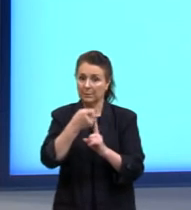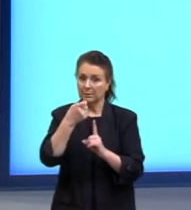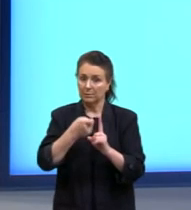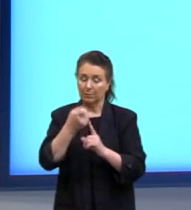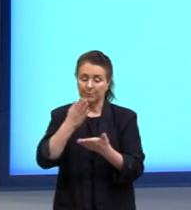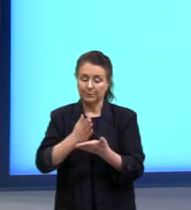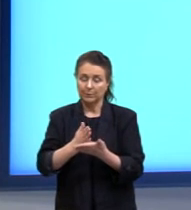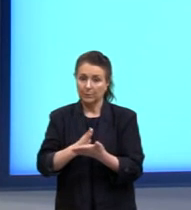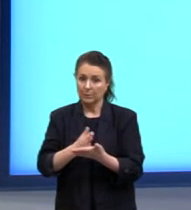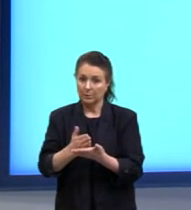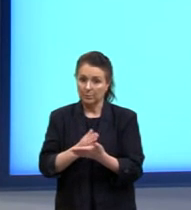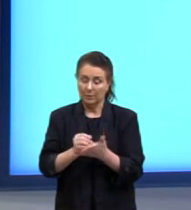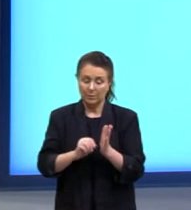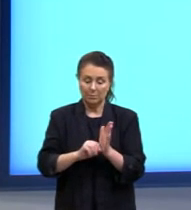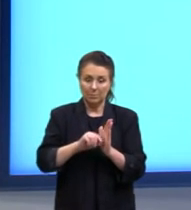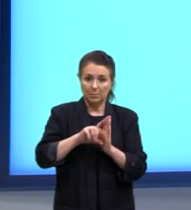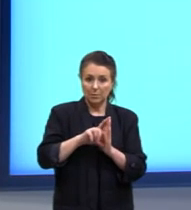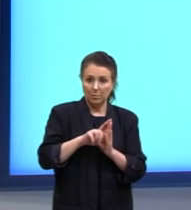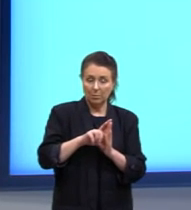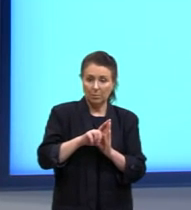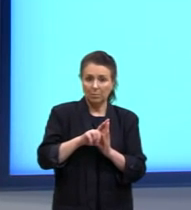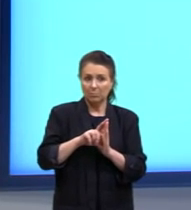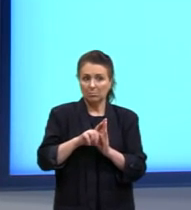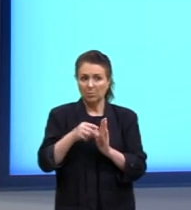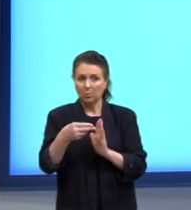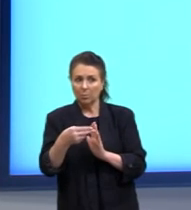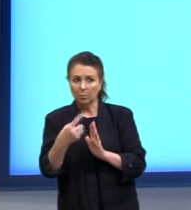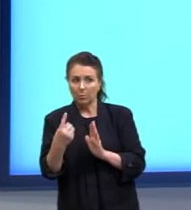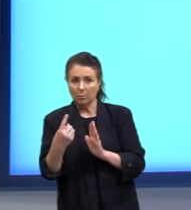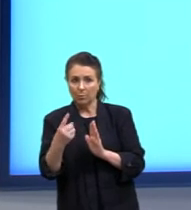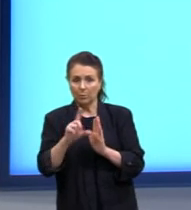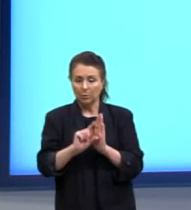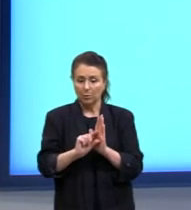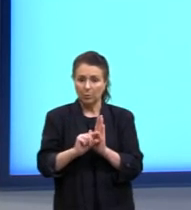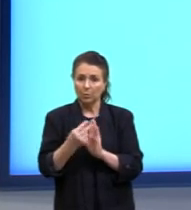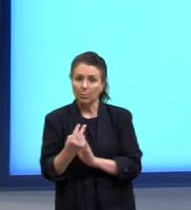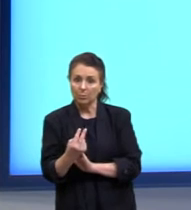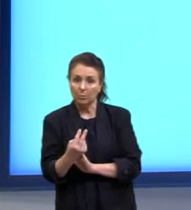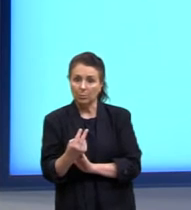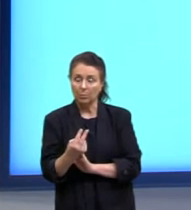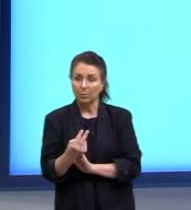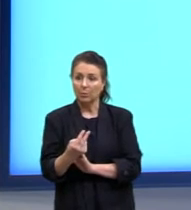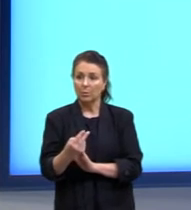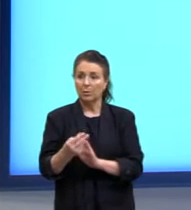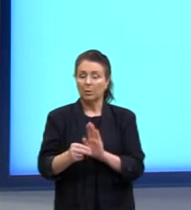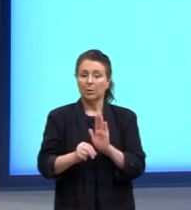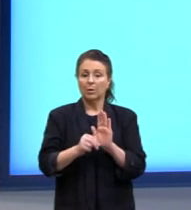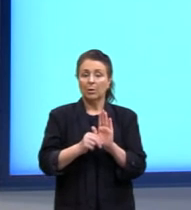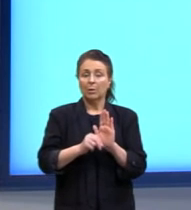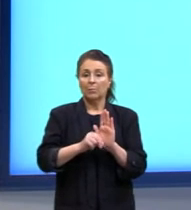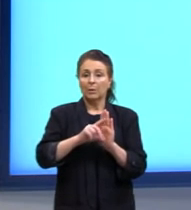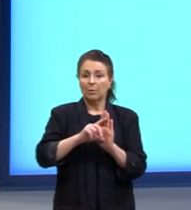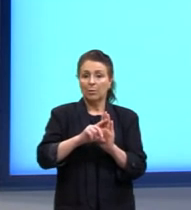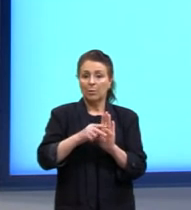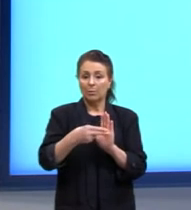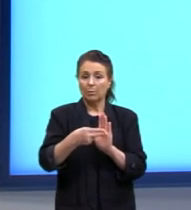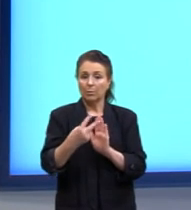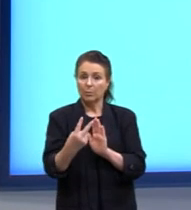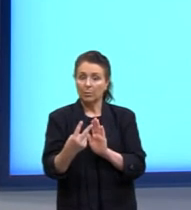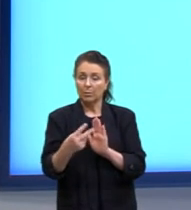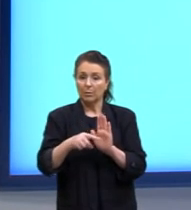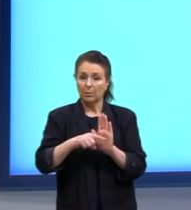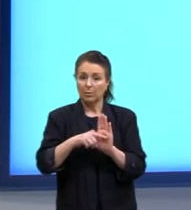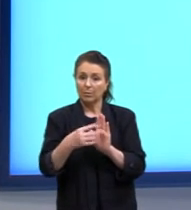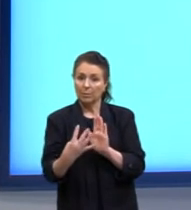a média Ela é maior igual a um e menor que 2 ou então maior igual a dois e menor que 4